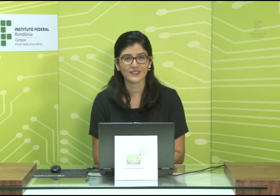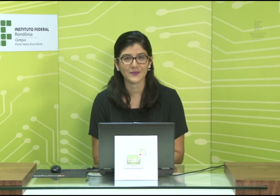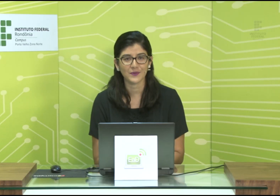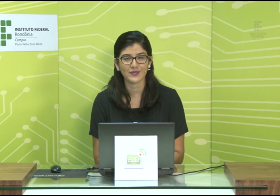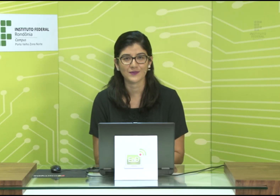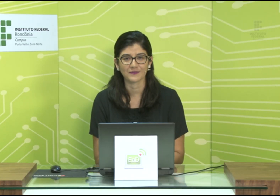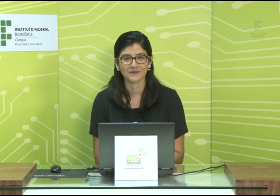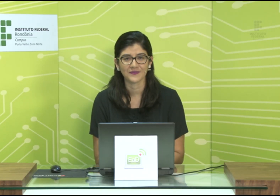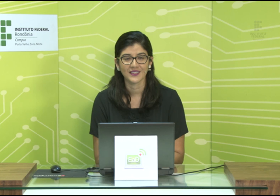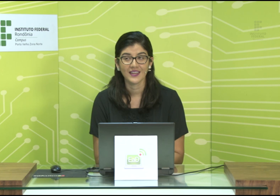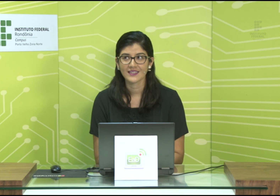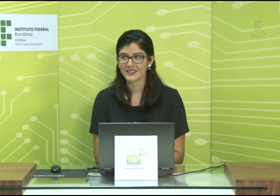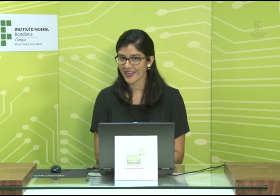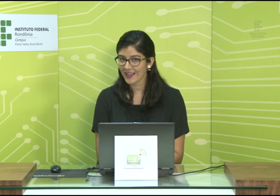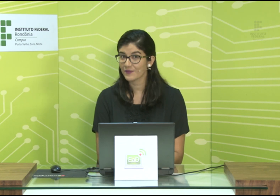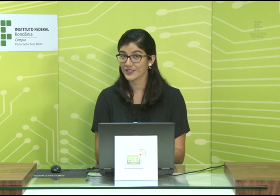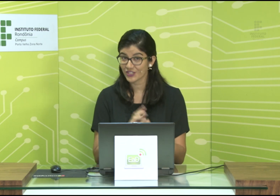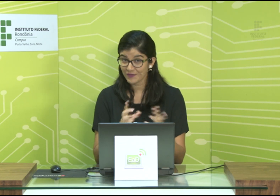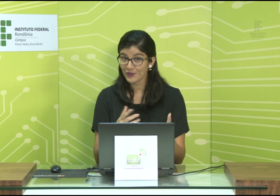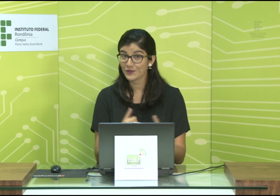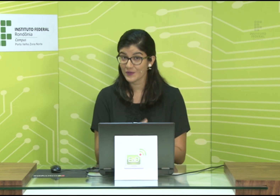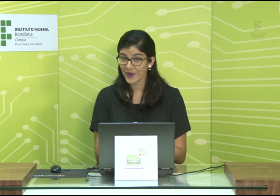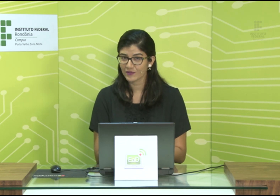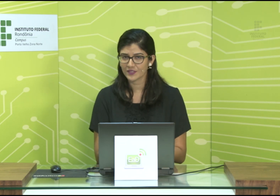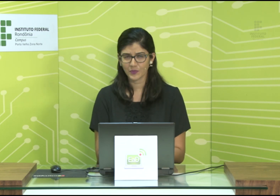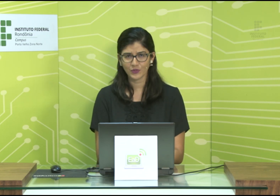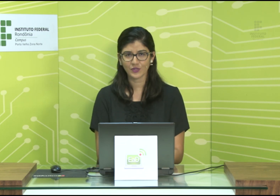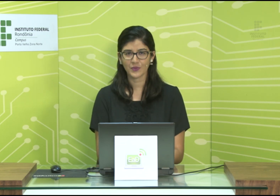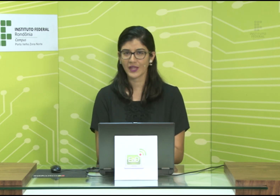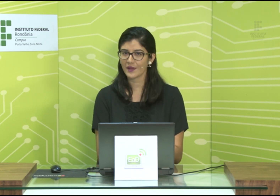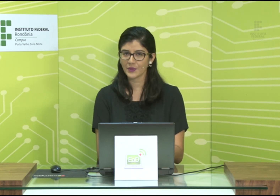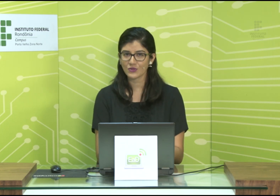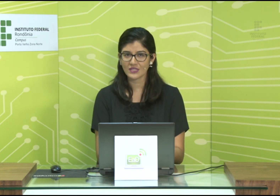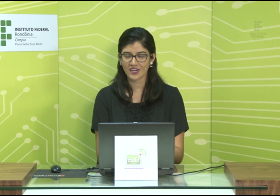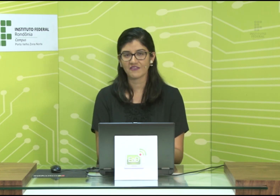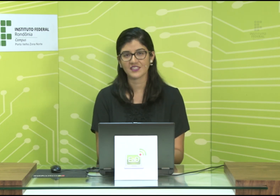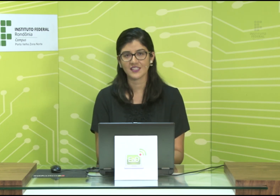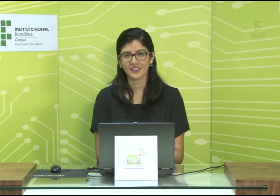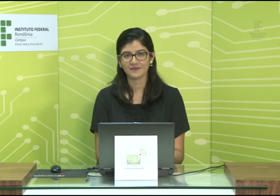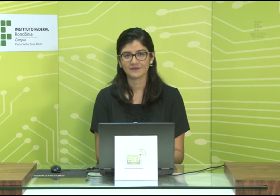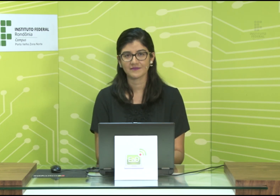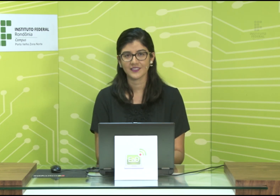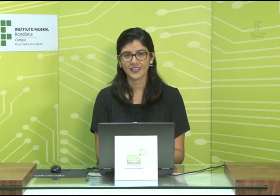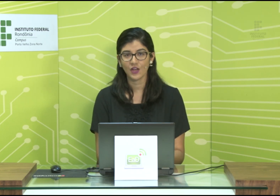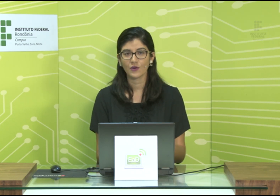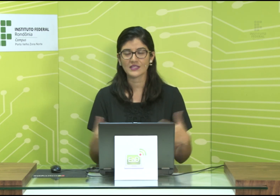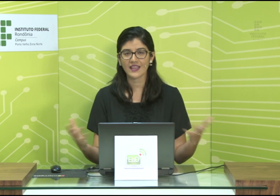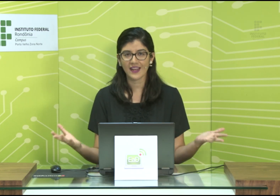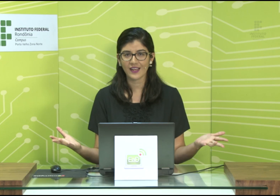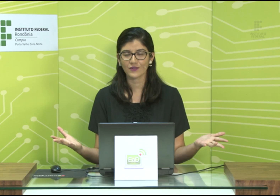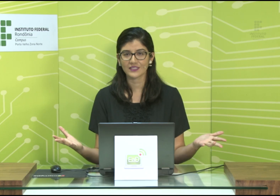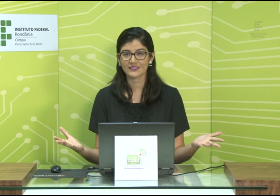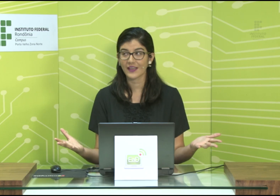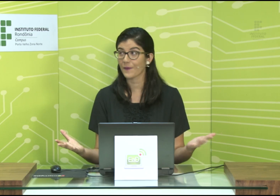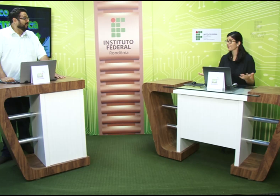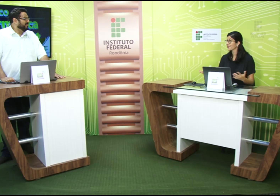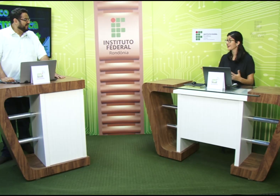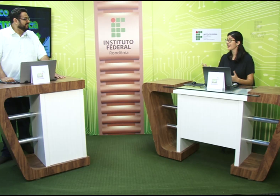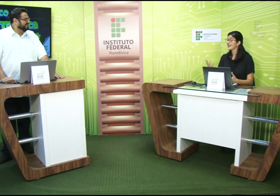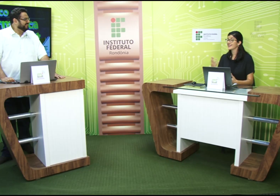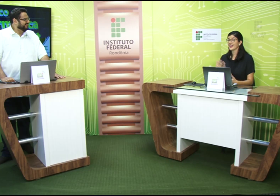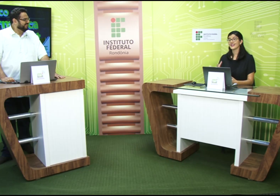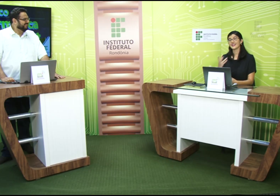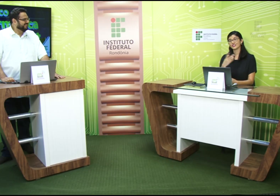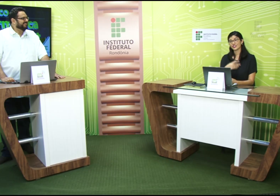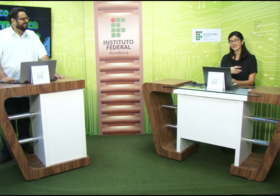Você já recebeu isso? Você já ficou se perguntando, poxa, por que a pessoa escreve assim? Né? O que será que aconteceu? Tá gritando